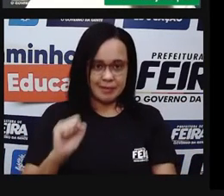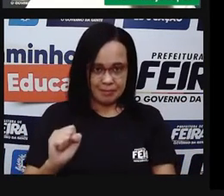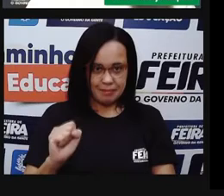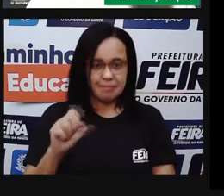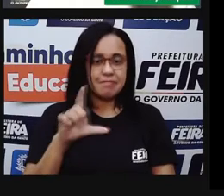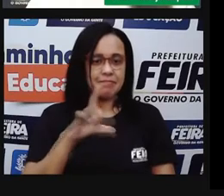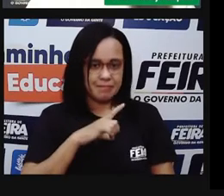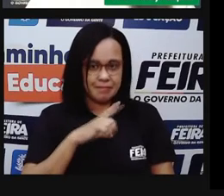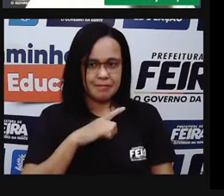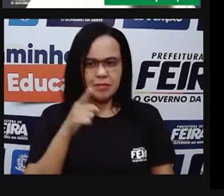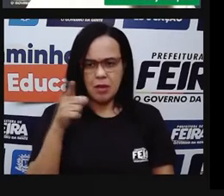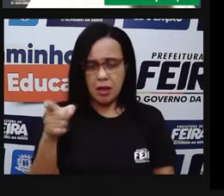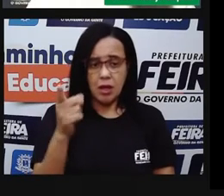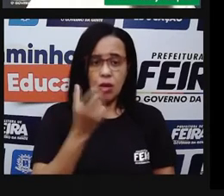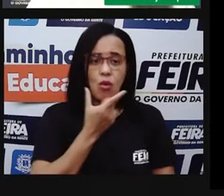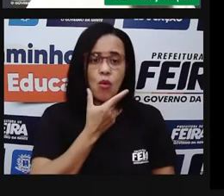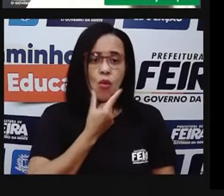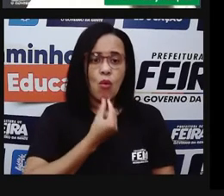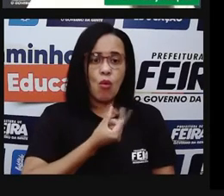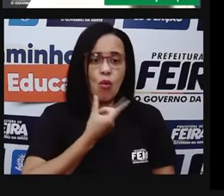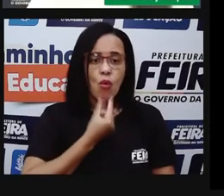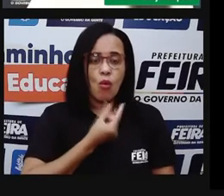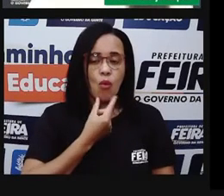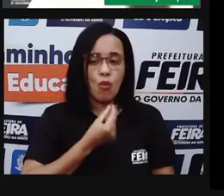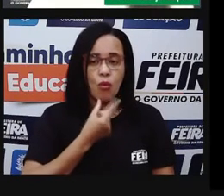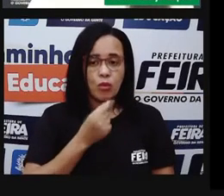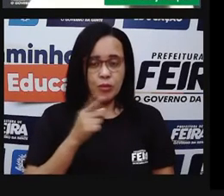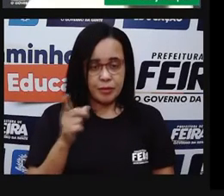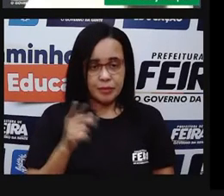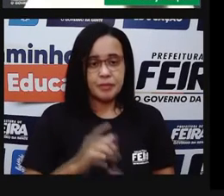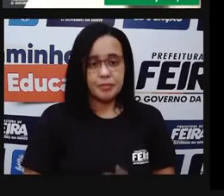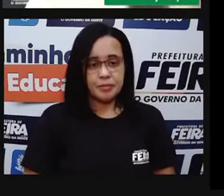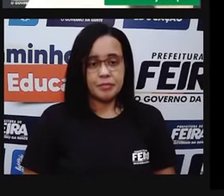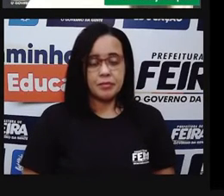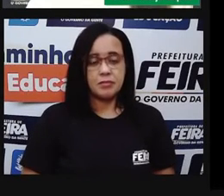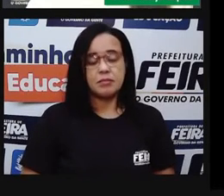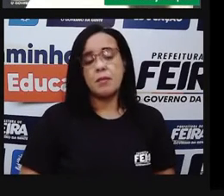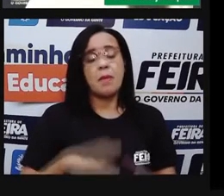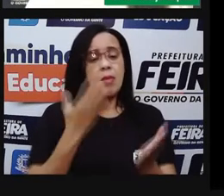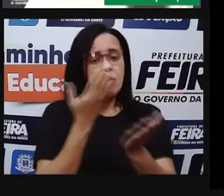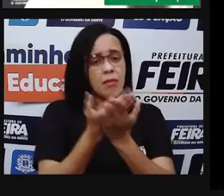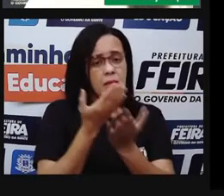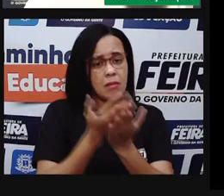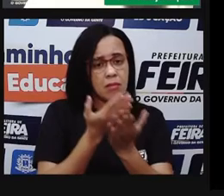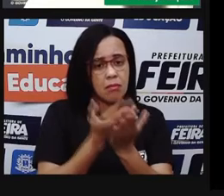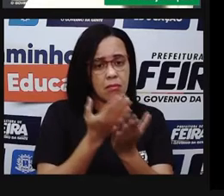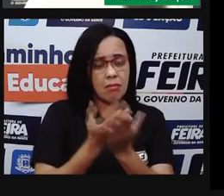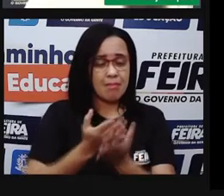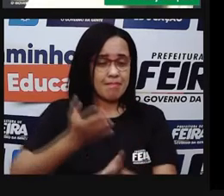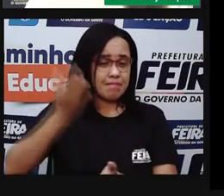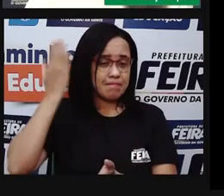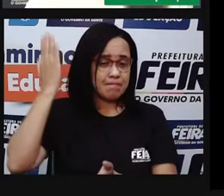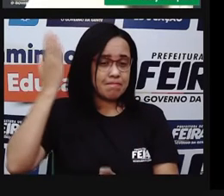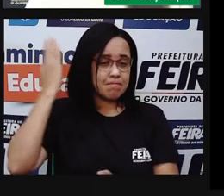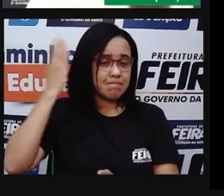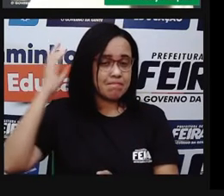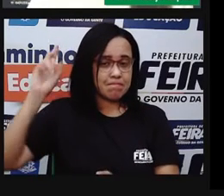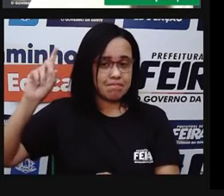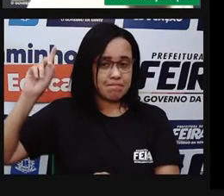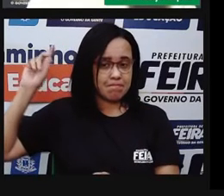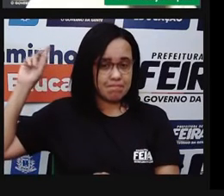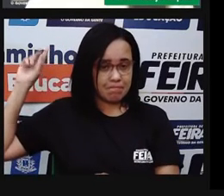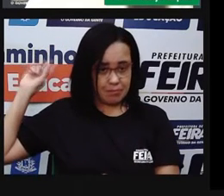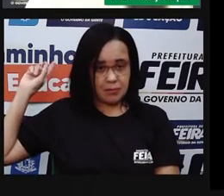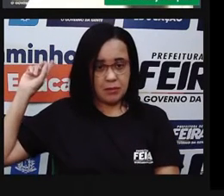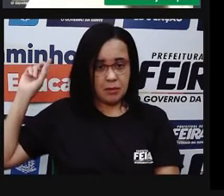aprender um pouquinho sobre ele? Nas aulas anteriores, estudamos o depoimento de Ana. Vocês lembram? Aquela aluna